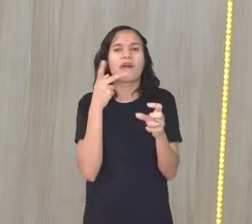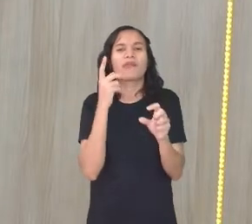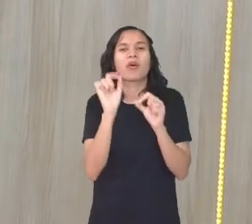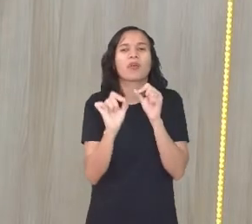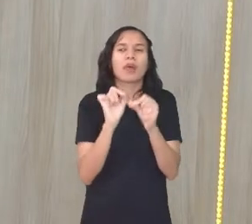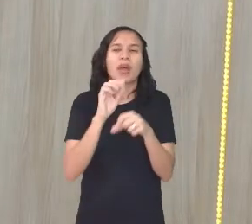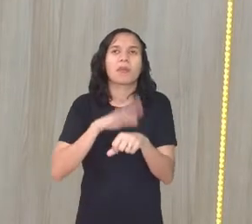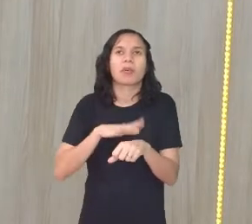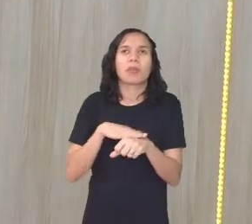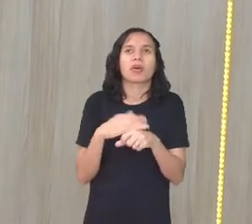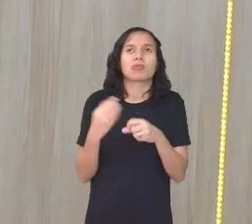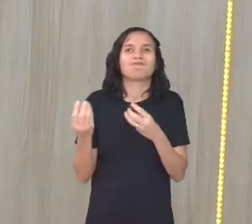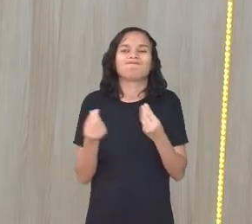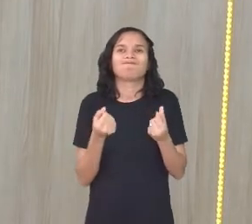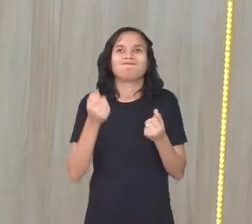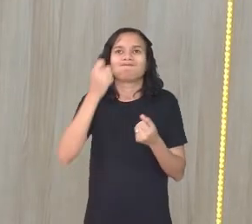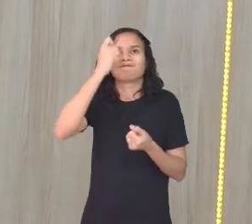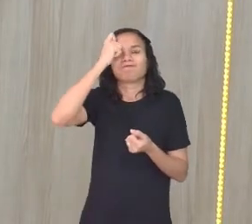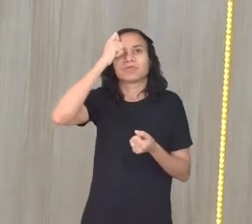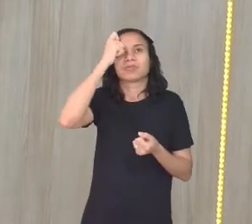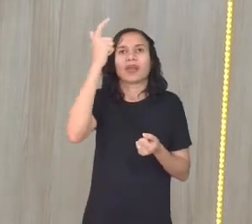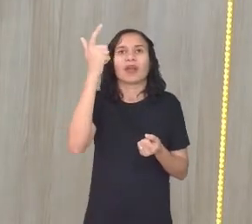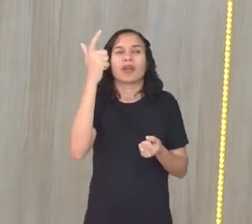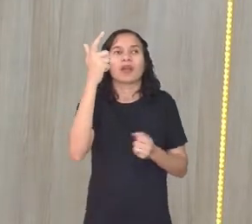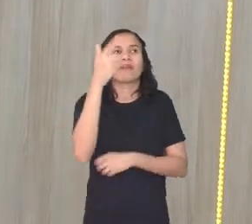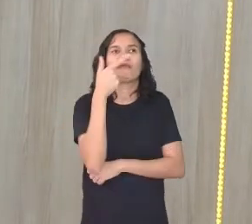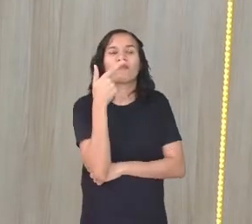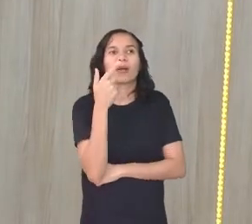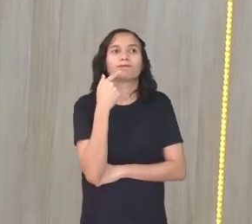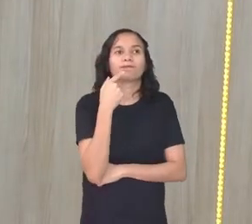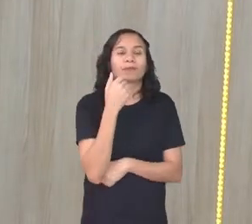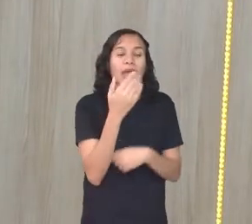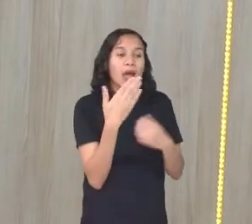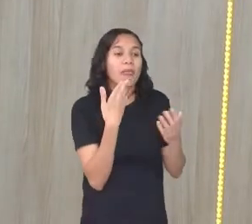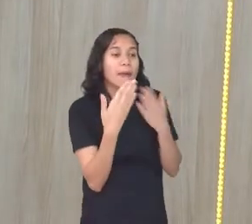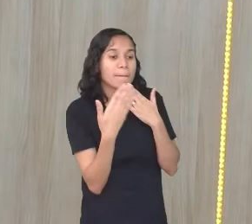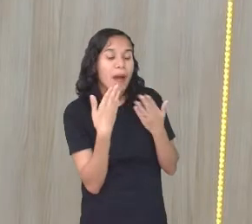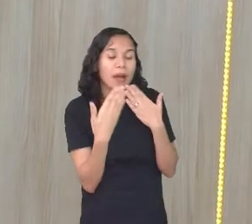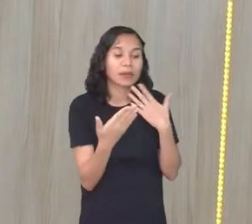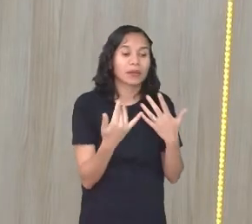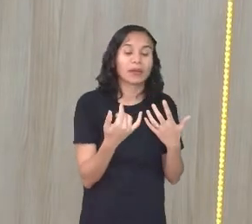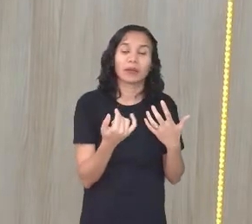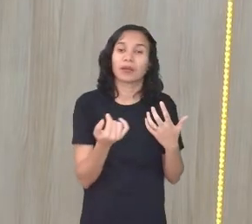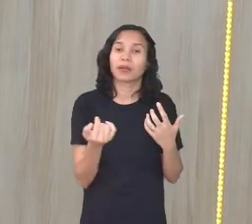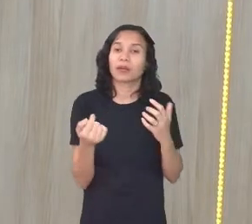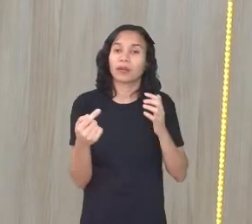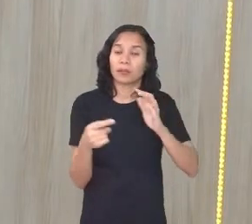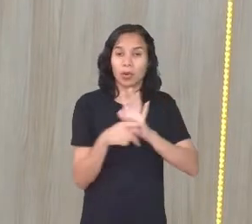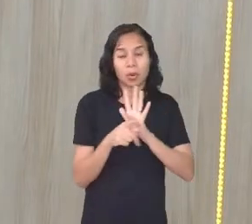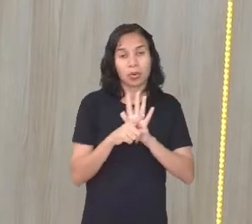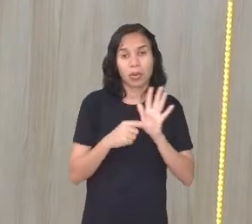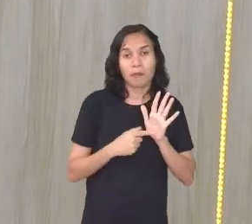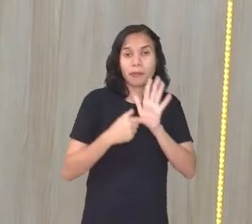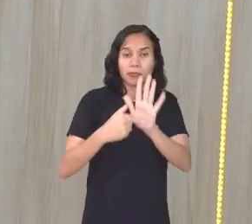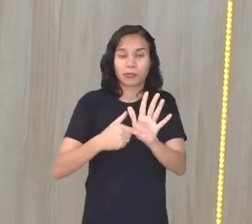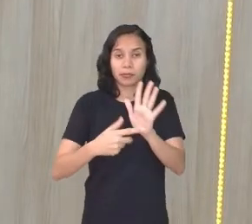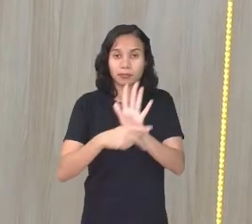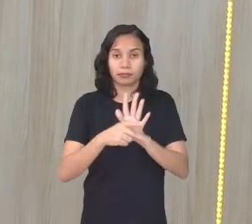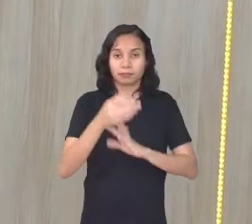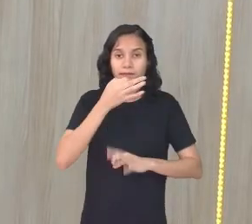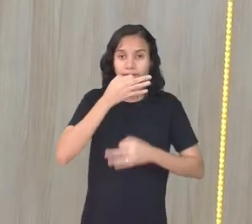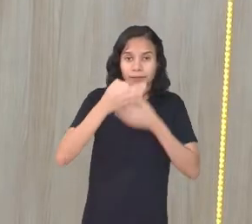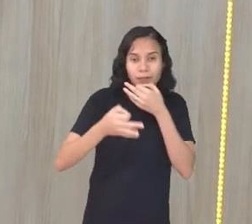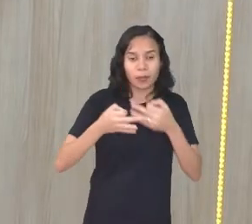uma situação hipotética aí e dizer que um certo debatedor que estava ali apresentando seus